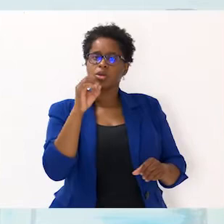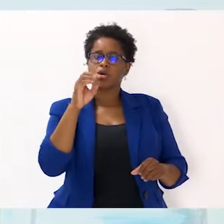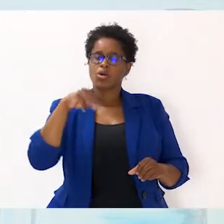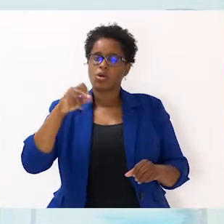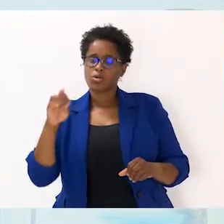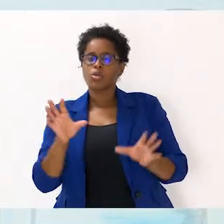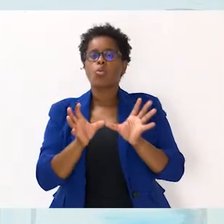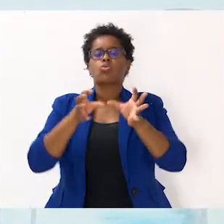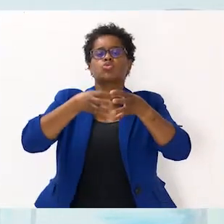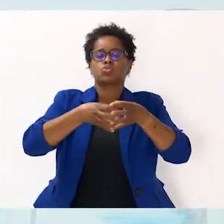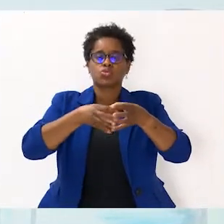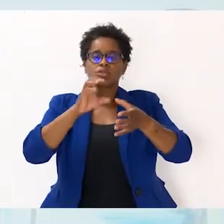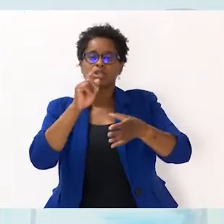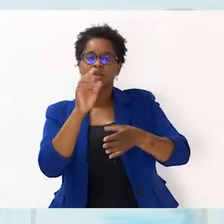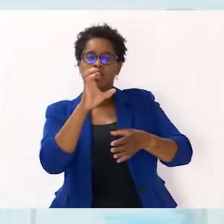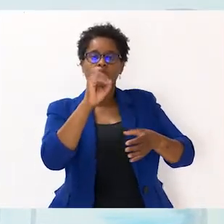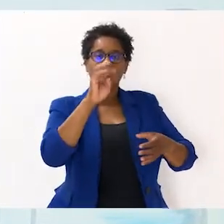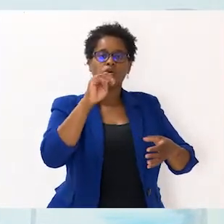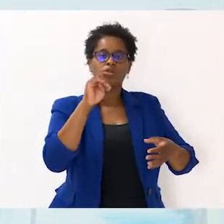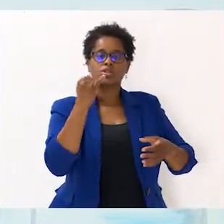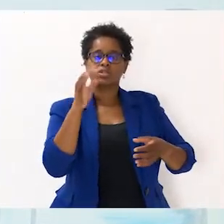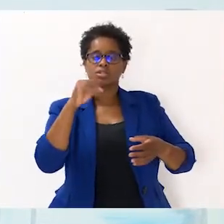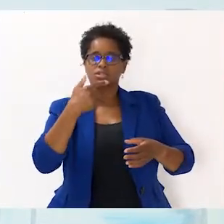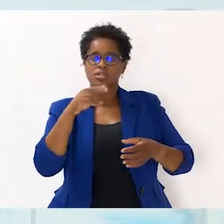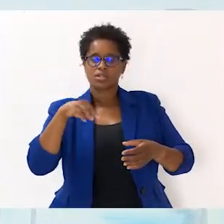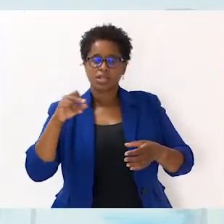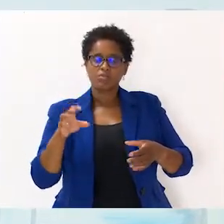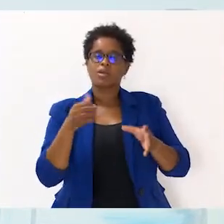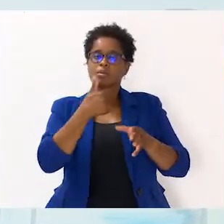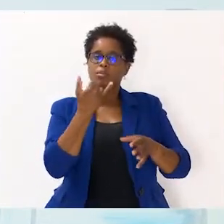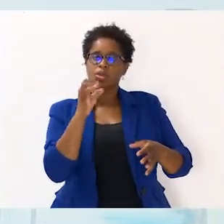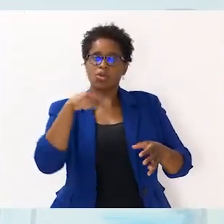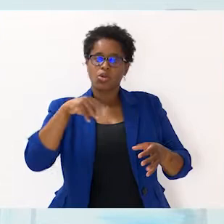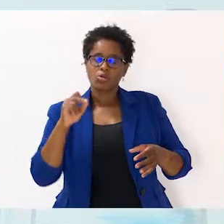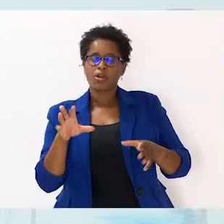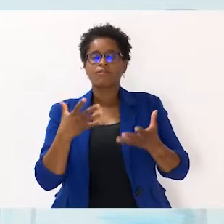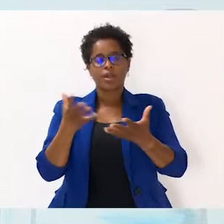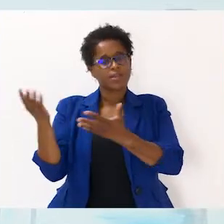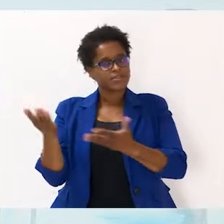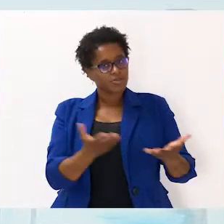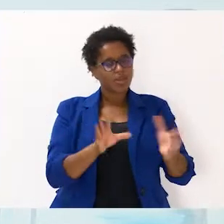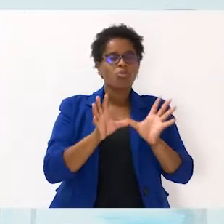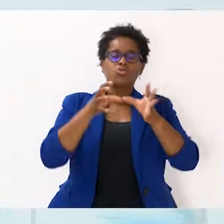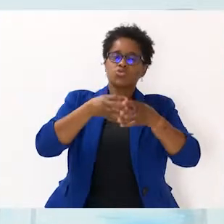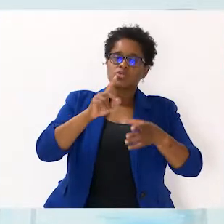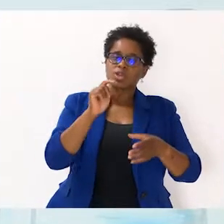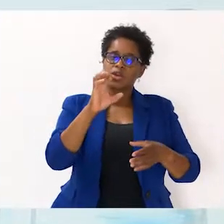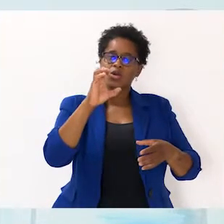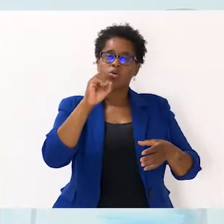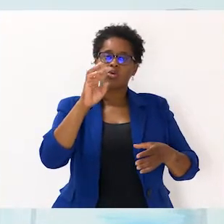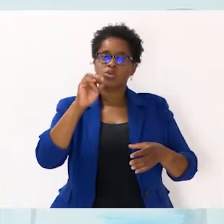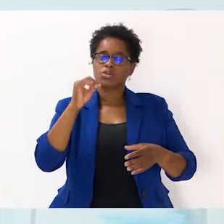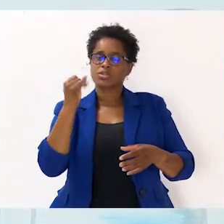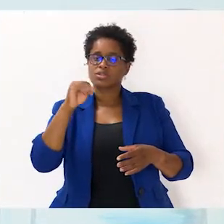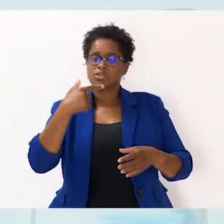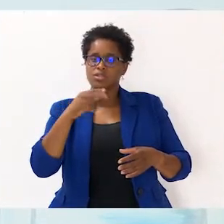de ecossistemas. Então, biomas vai albergar um conjunto de ecossistemas.